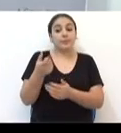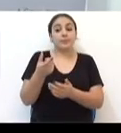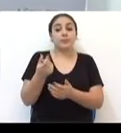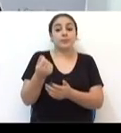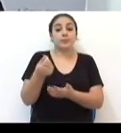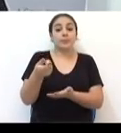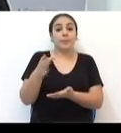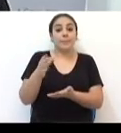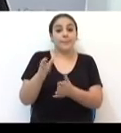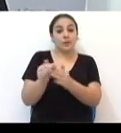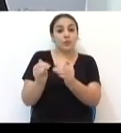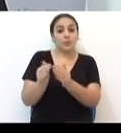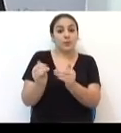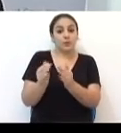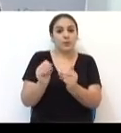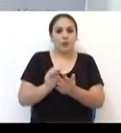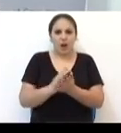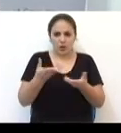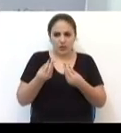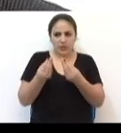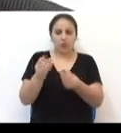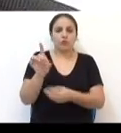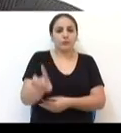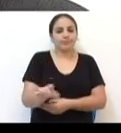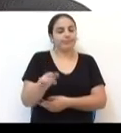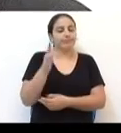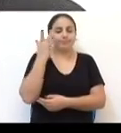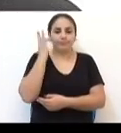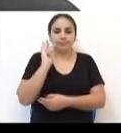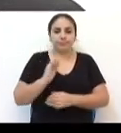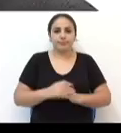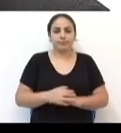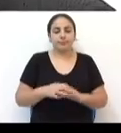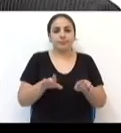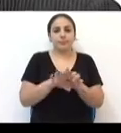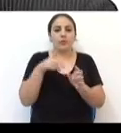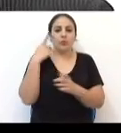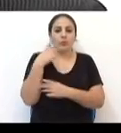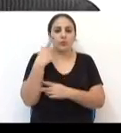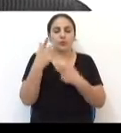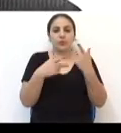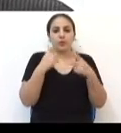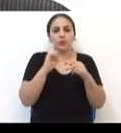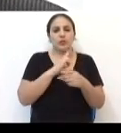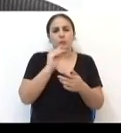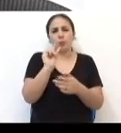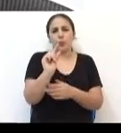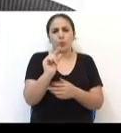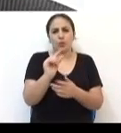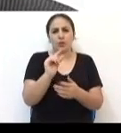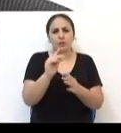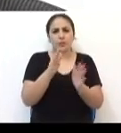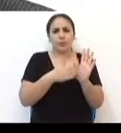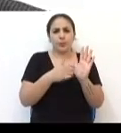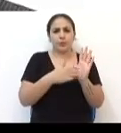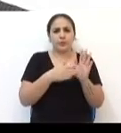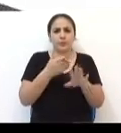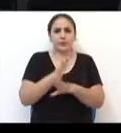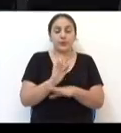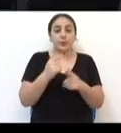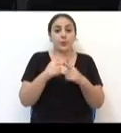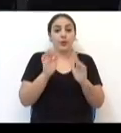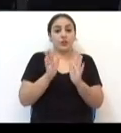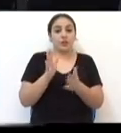cobrar. Agora, dar o direito adquirido, ele não sabe dar. Além disso, o progressista comentou que teve poucas proposições